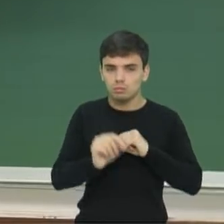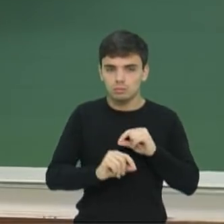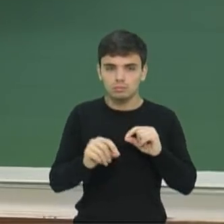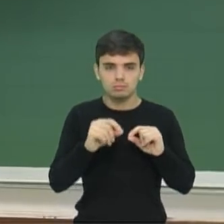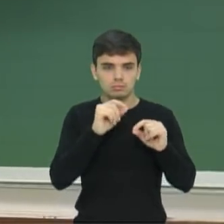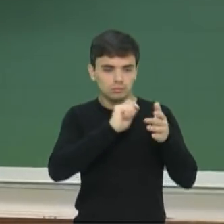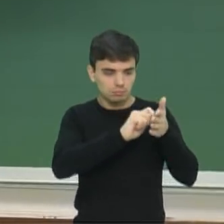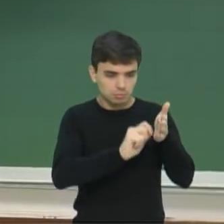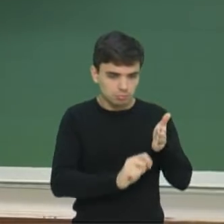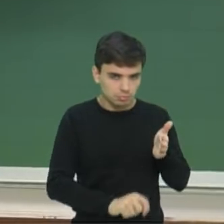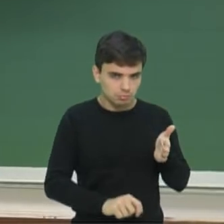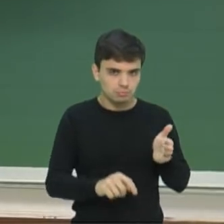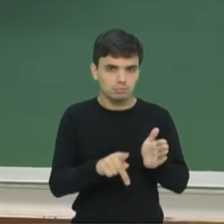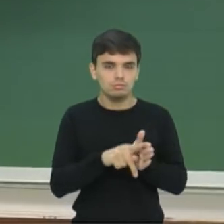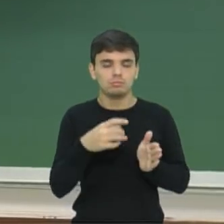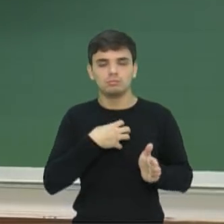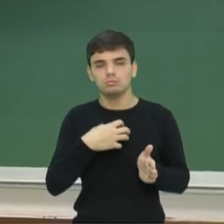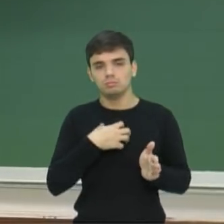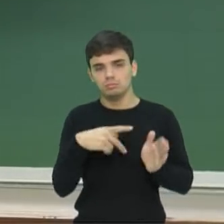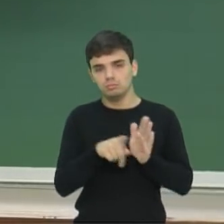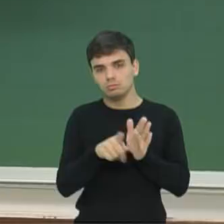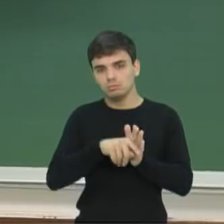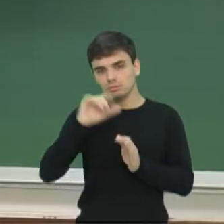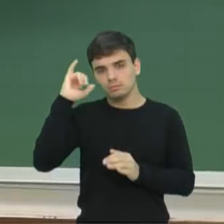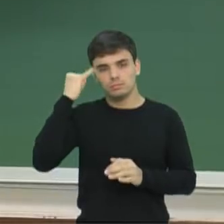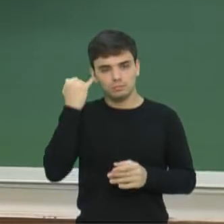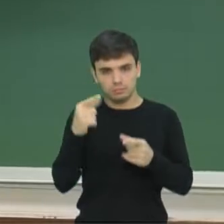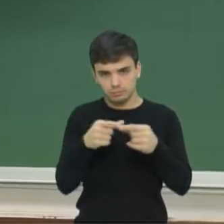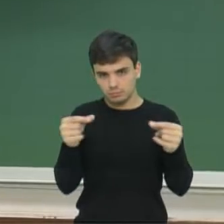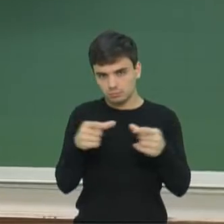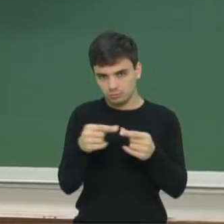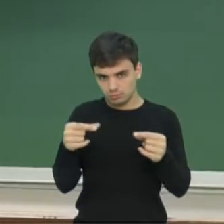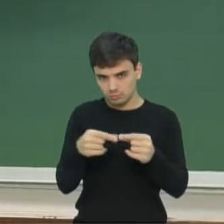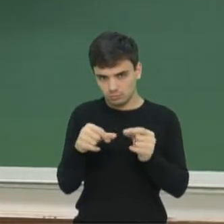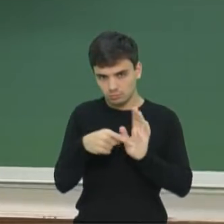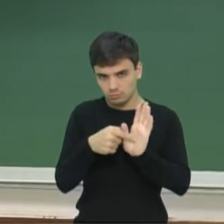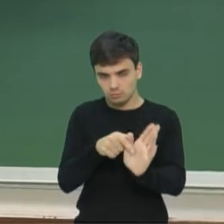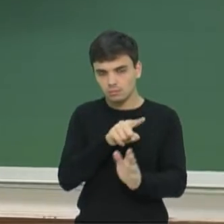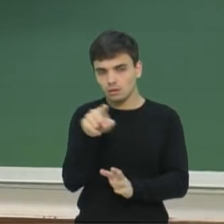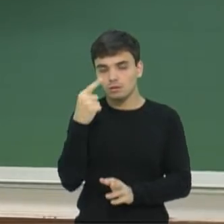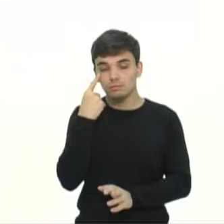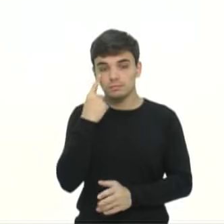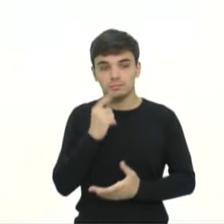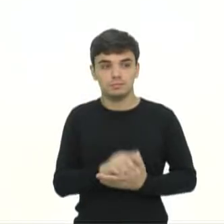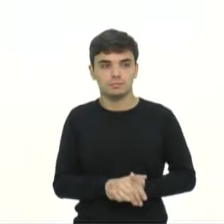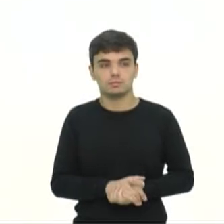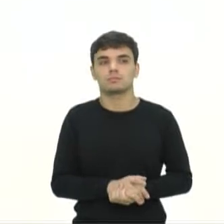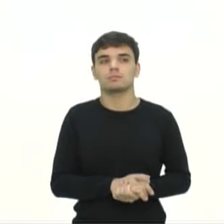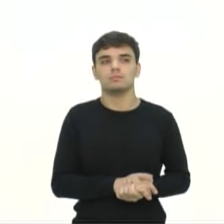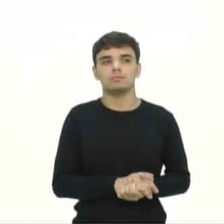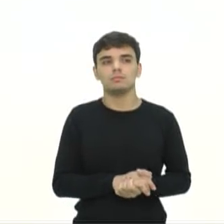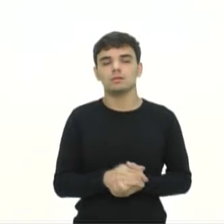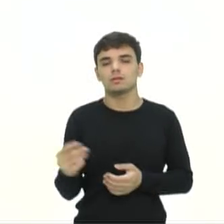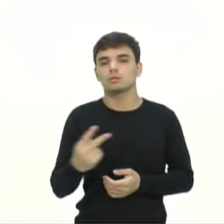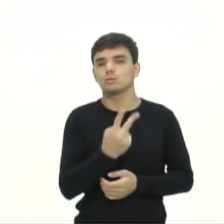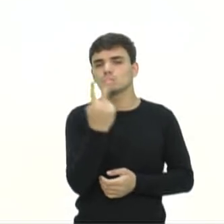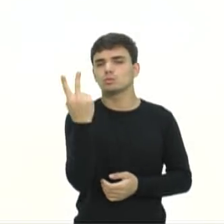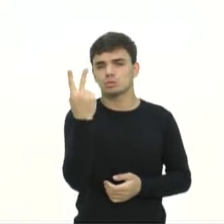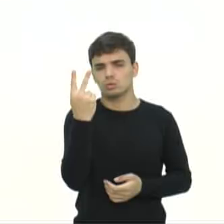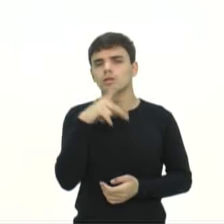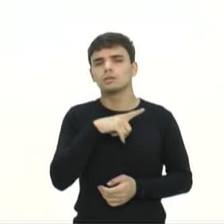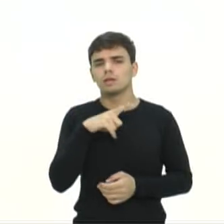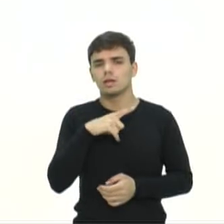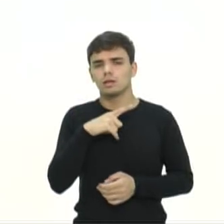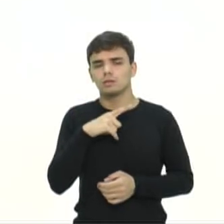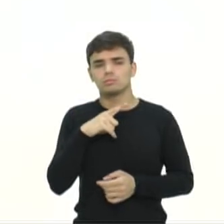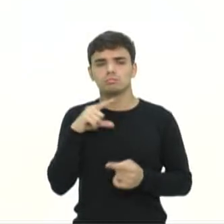escrita, de um dos tipos de escritas japonesas, né, que está retratado aqui para vocês. Então, esses dois princípios fundamentais que deveriam reger